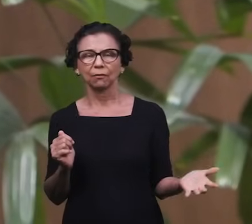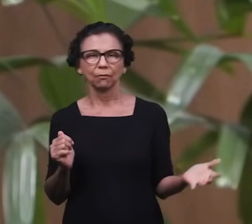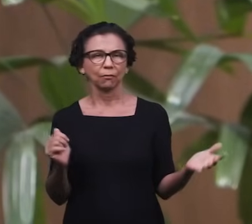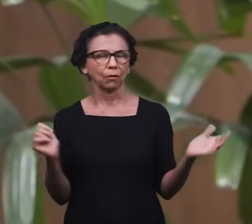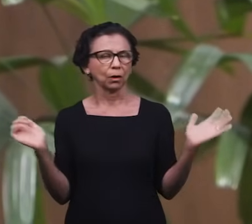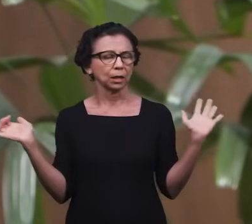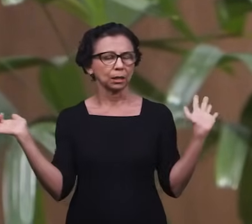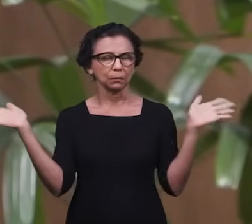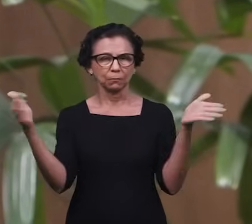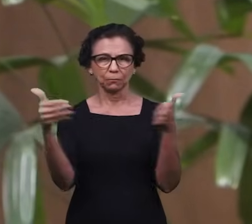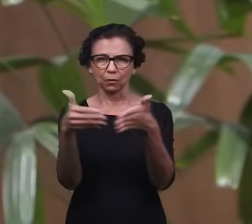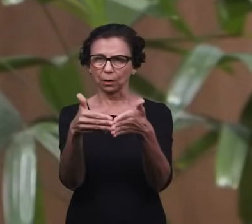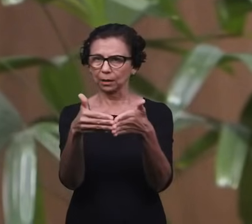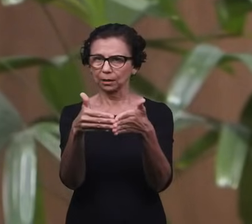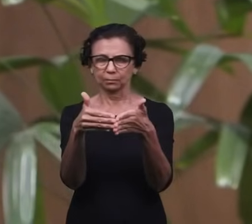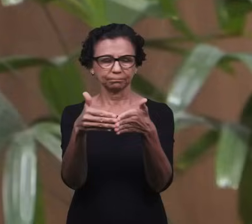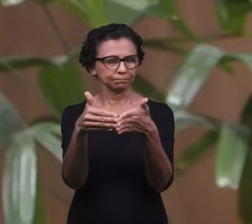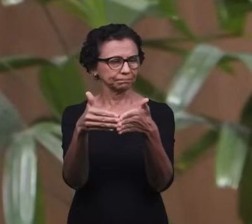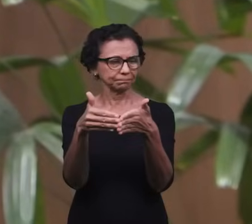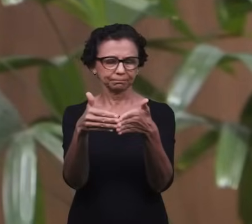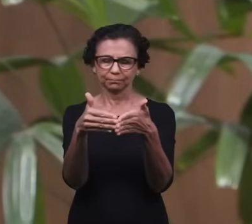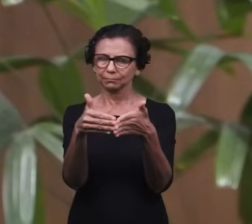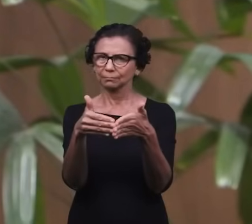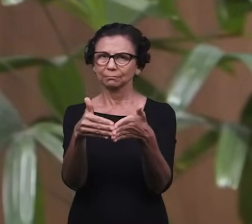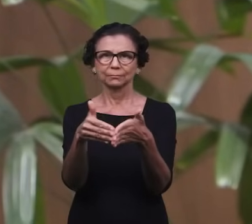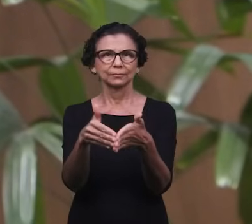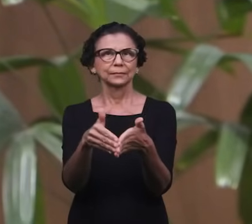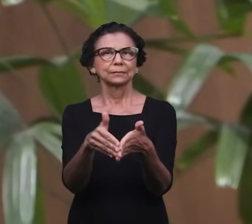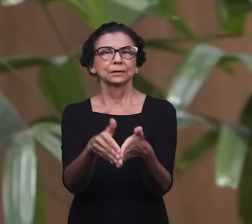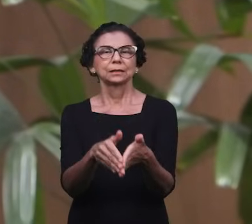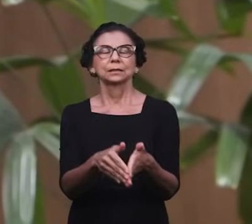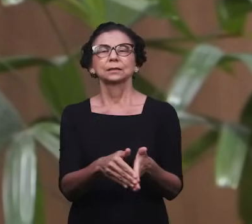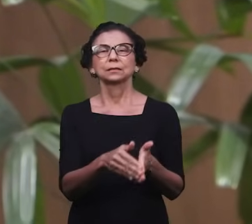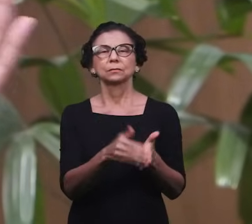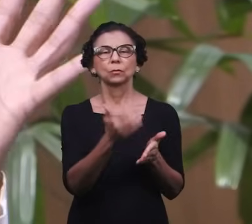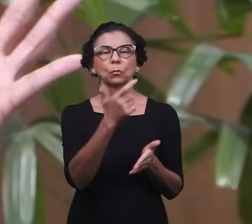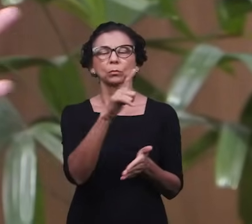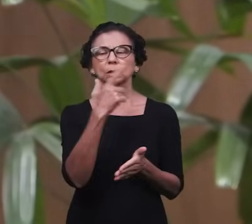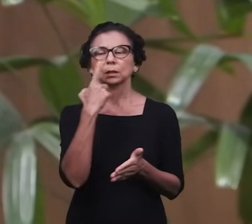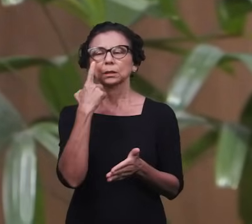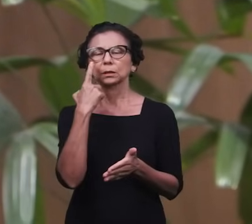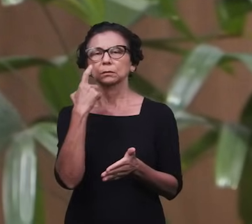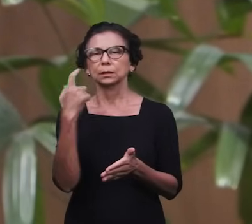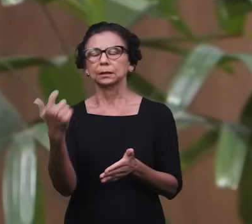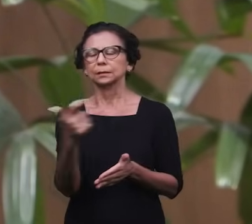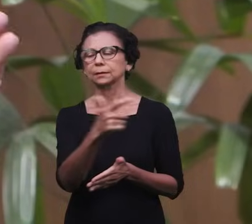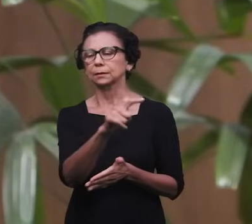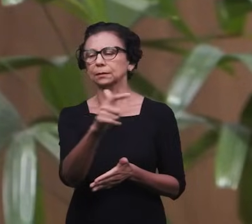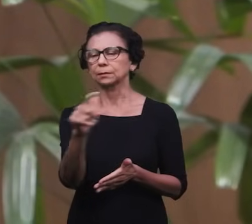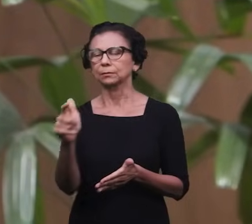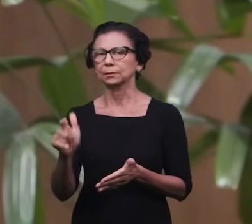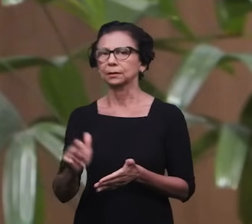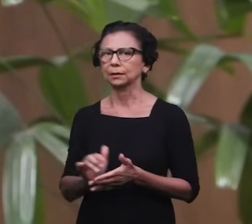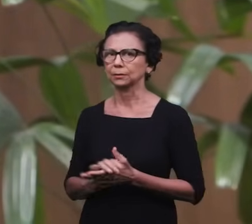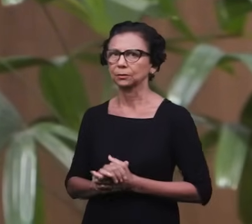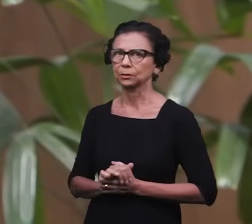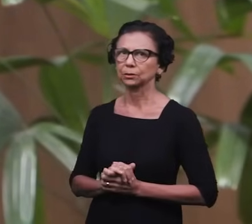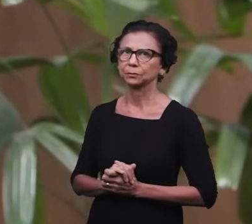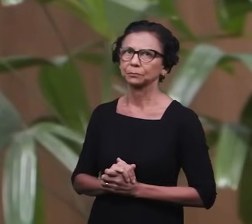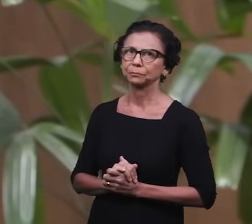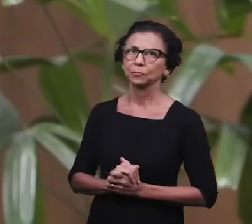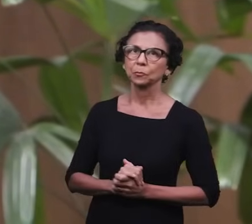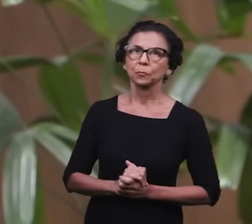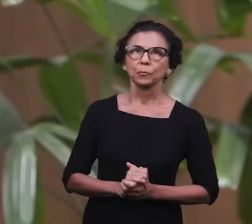super interessado ali, né? Aí vamos por hiperfoco, que é outra apresentação do autismo. Sequenciar